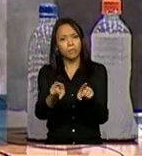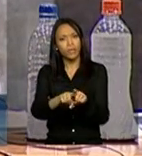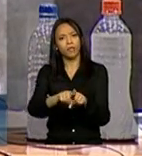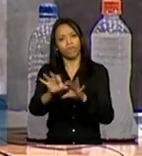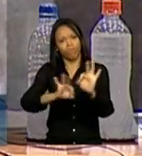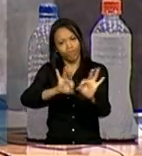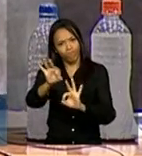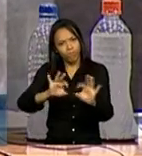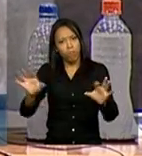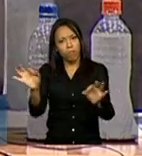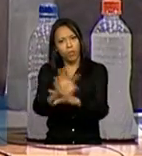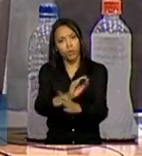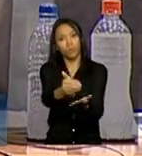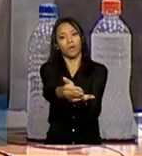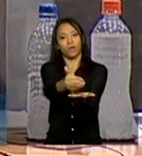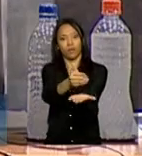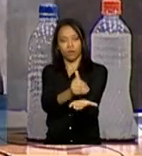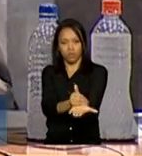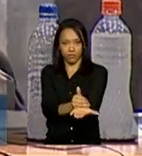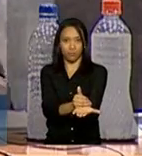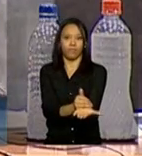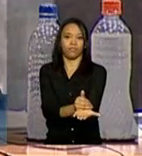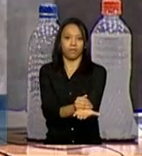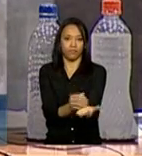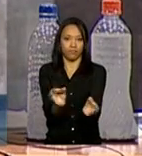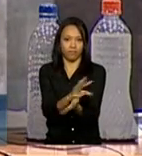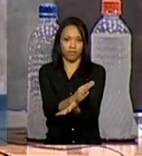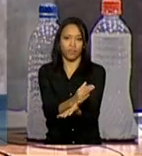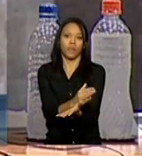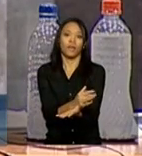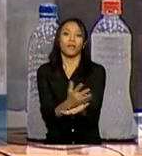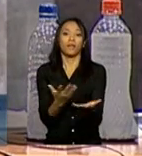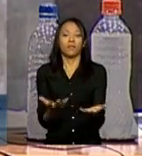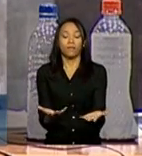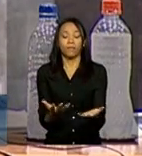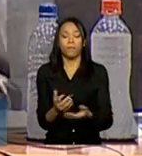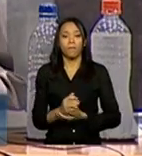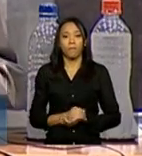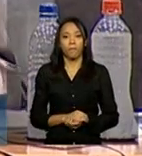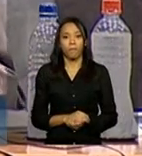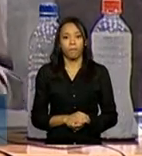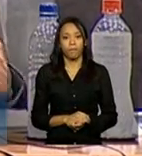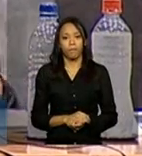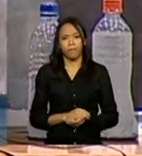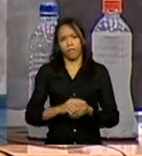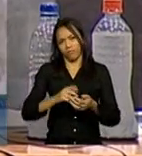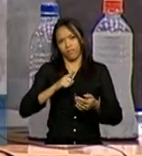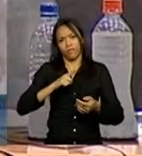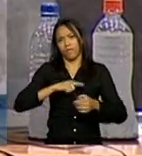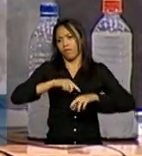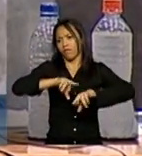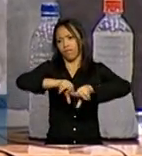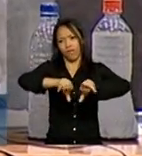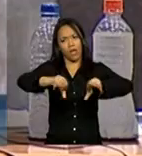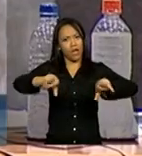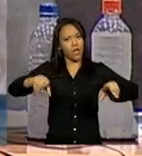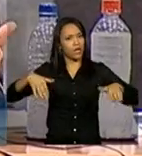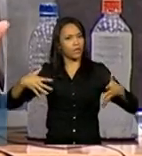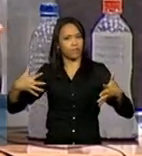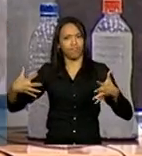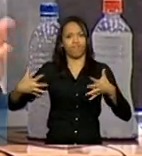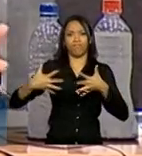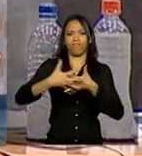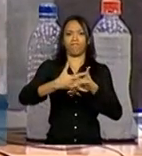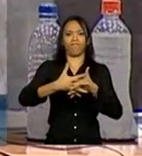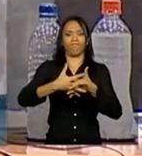previsto. A sociedade precisa encontrar uma solução para isto. As diversas interferências, todas